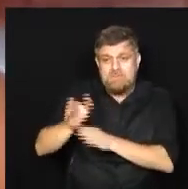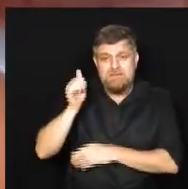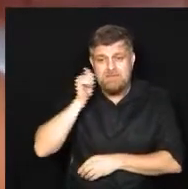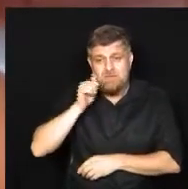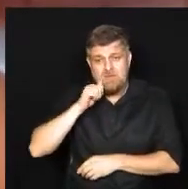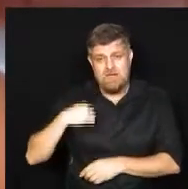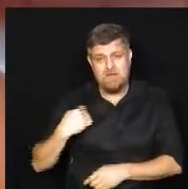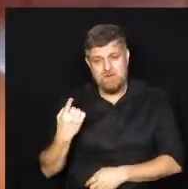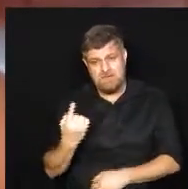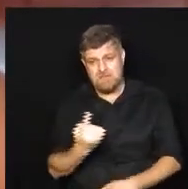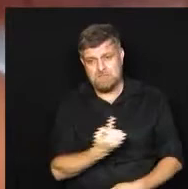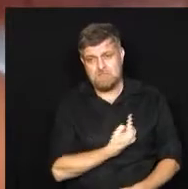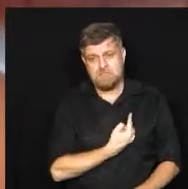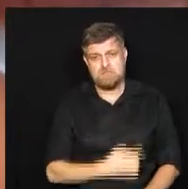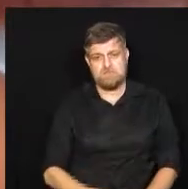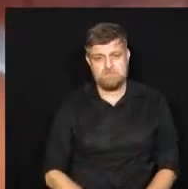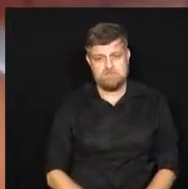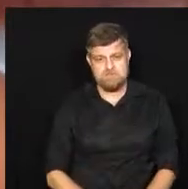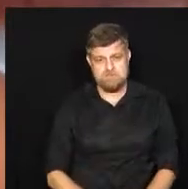ir.